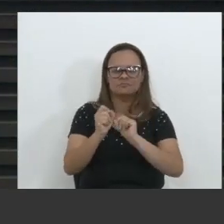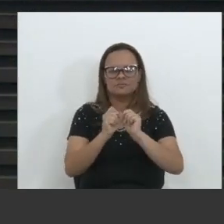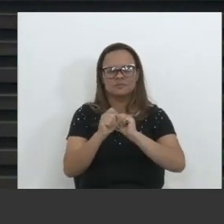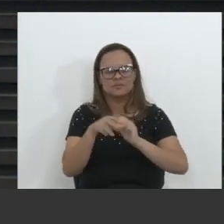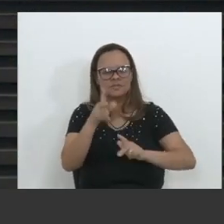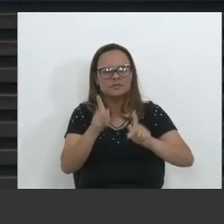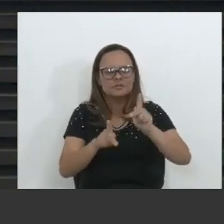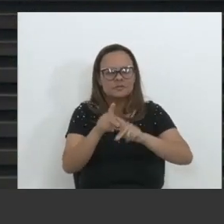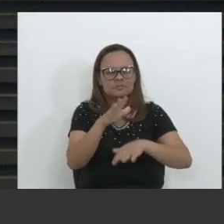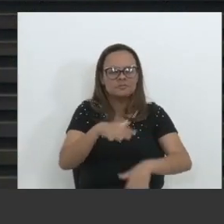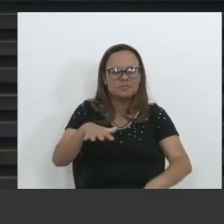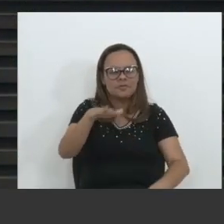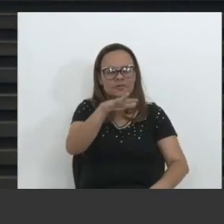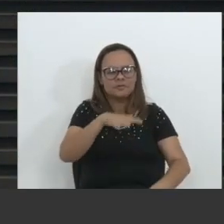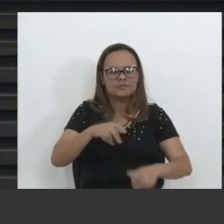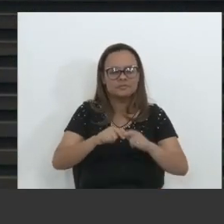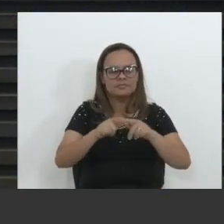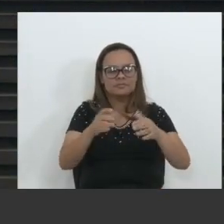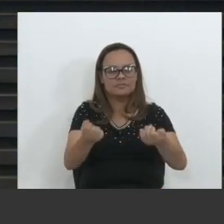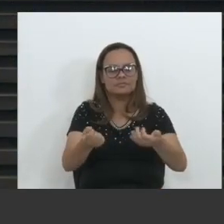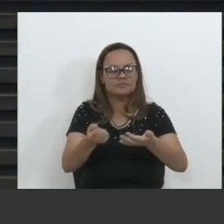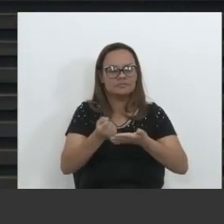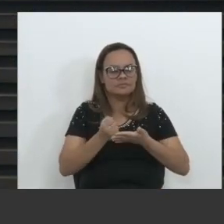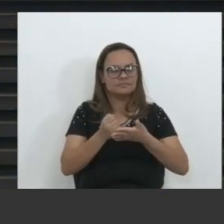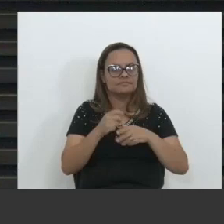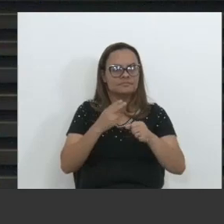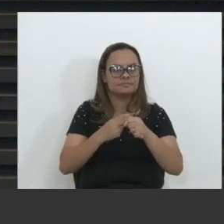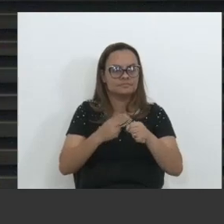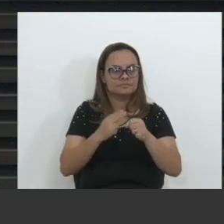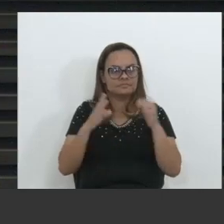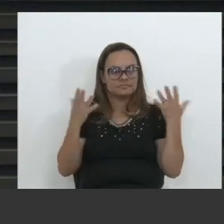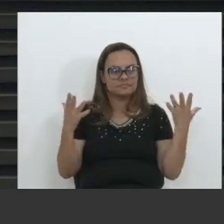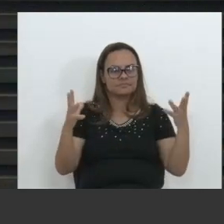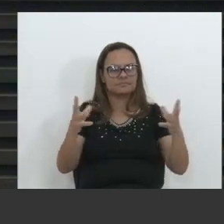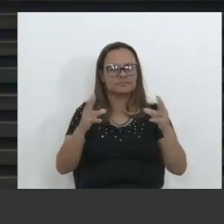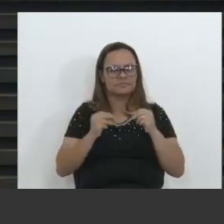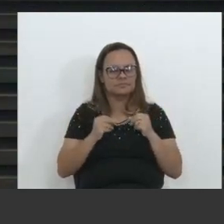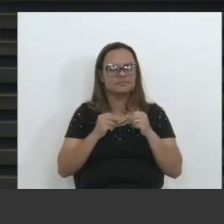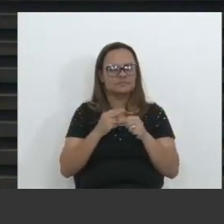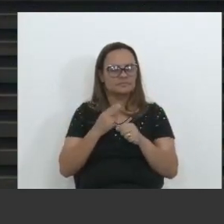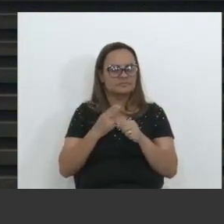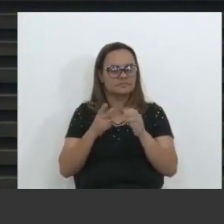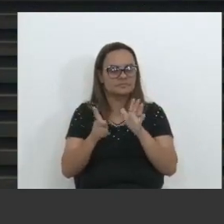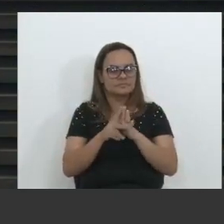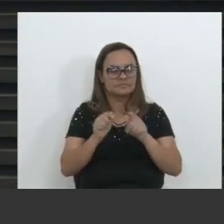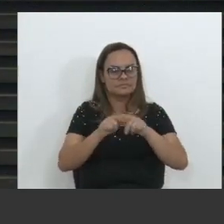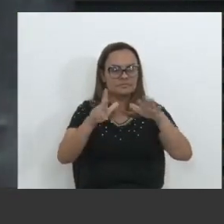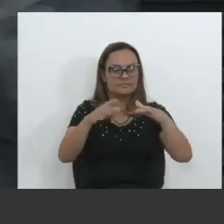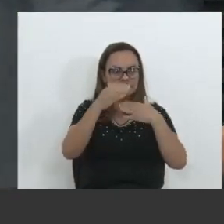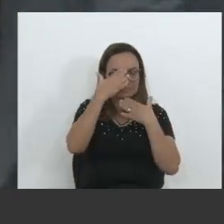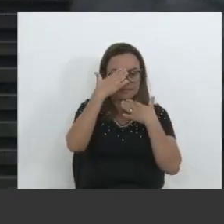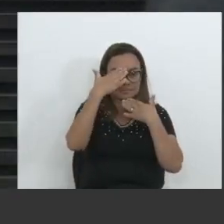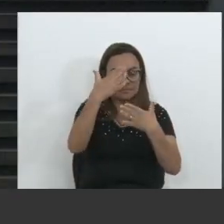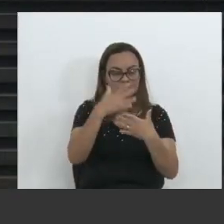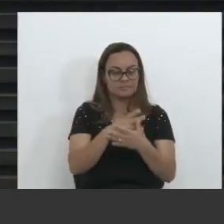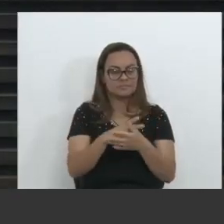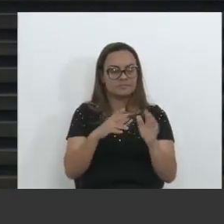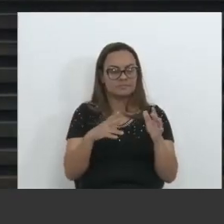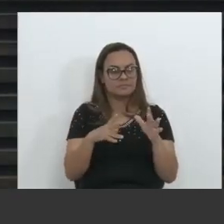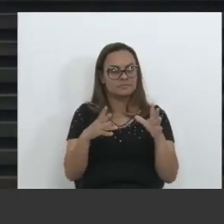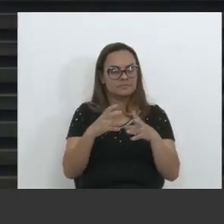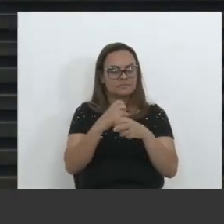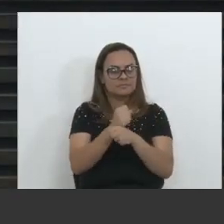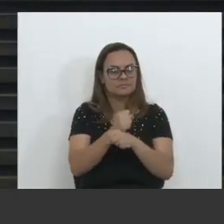povo guarulhense a trazer para nossa cidade a homenagem dos meninos de Guarulhos e graças a Total filmes ao